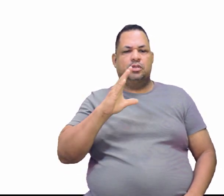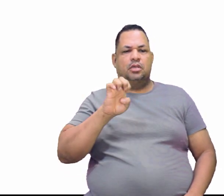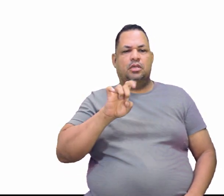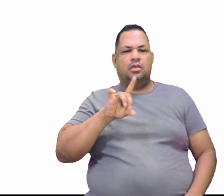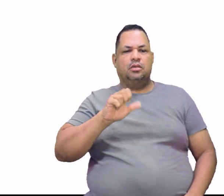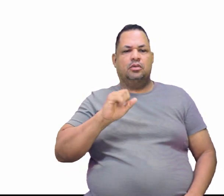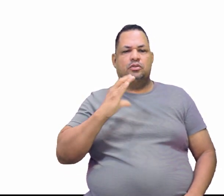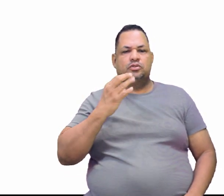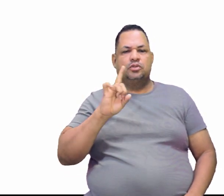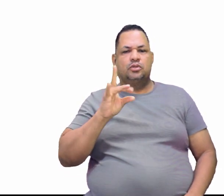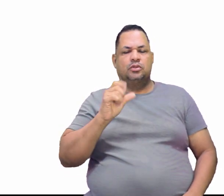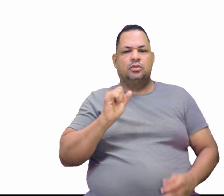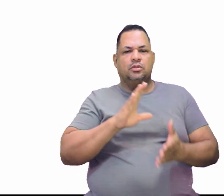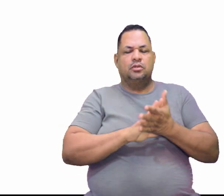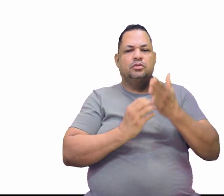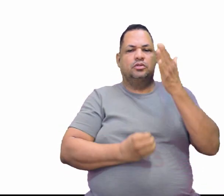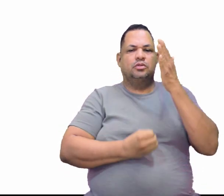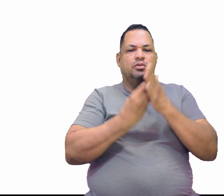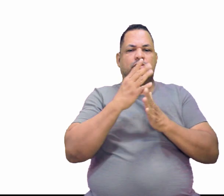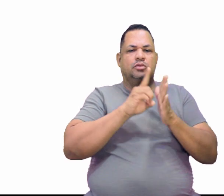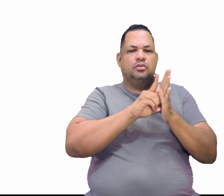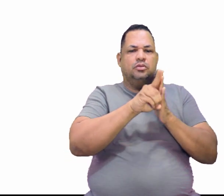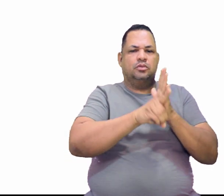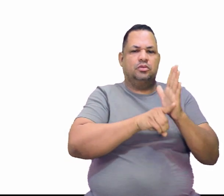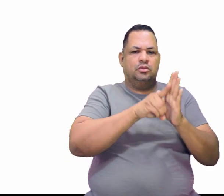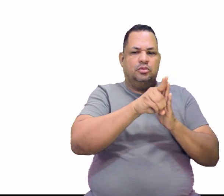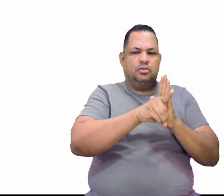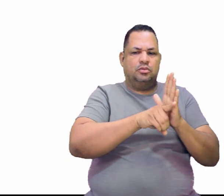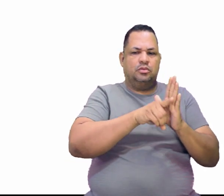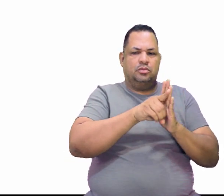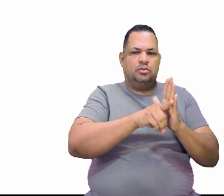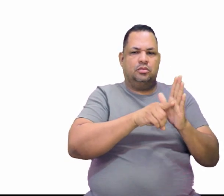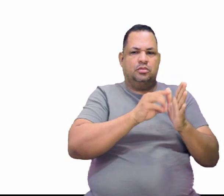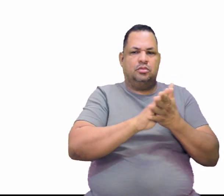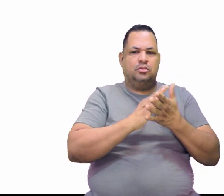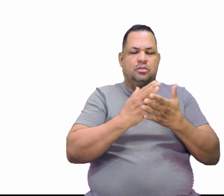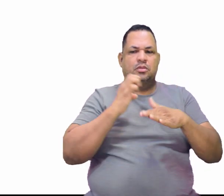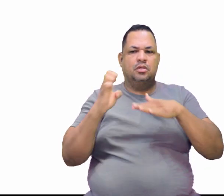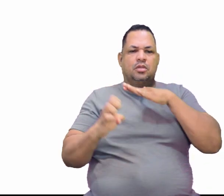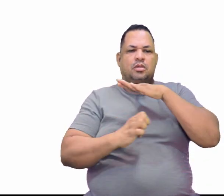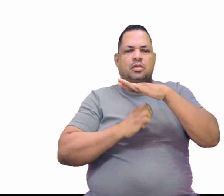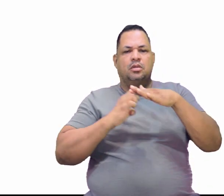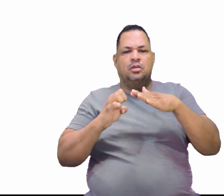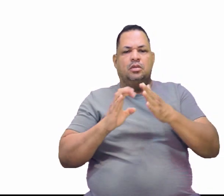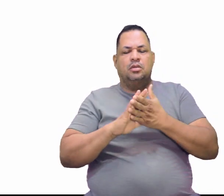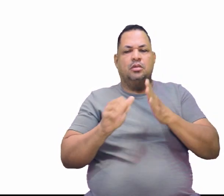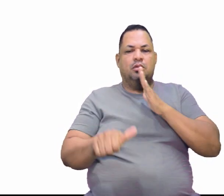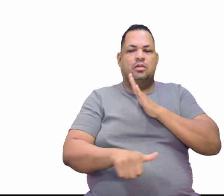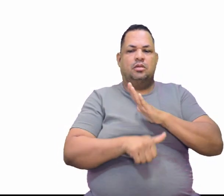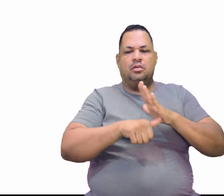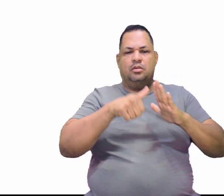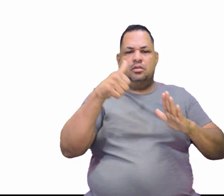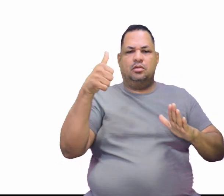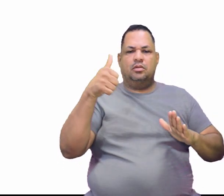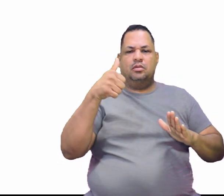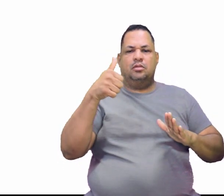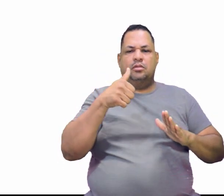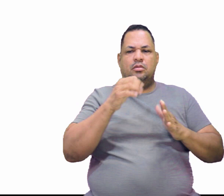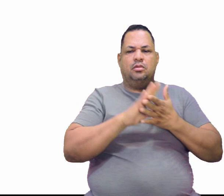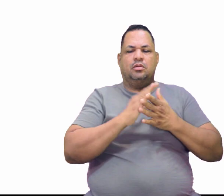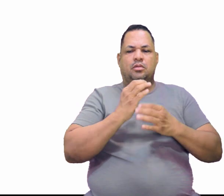Church, a Madeira Mamoré Railway Company, sendo que a primeira equipe